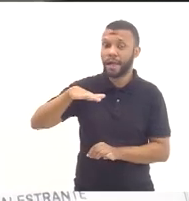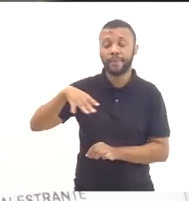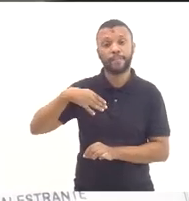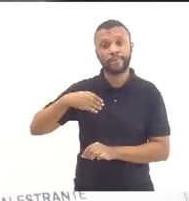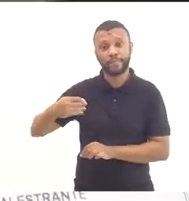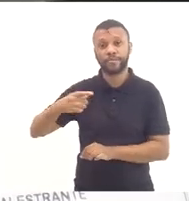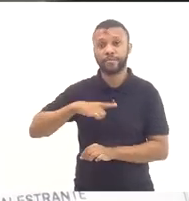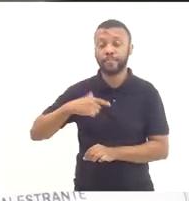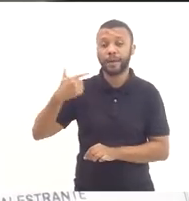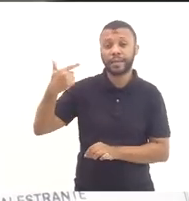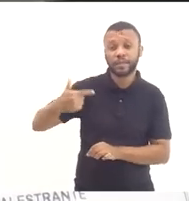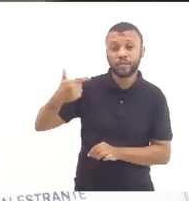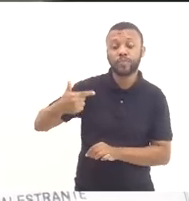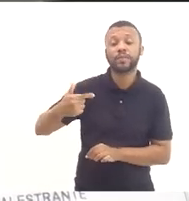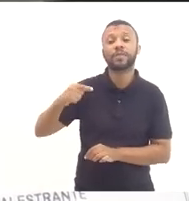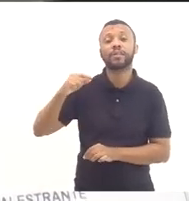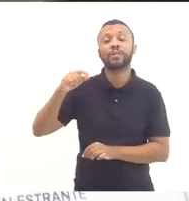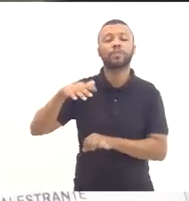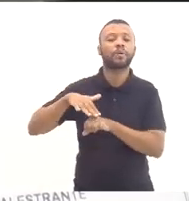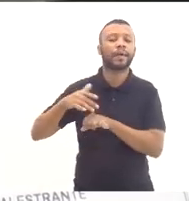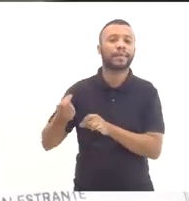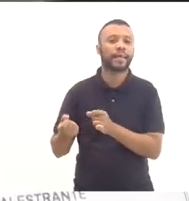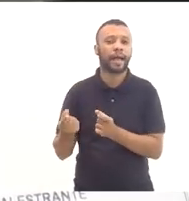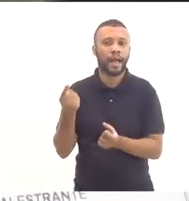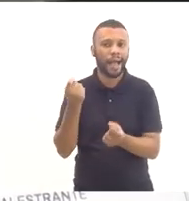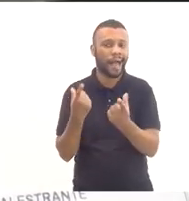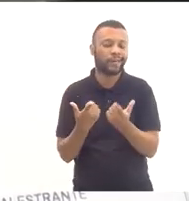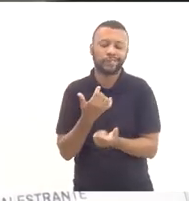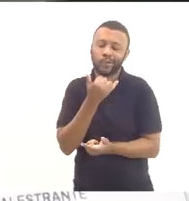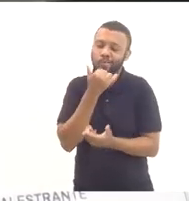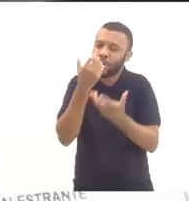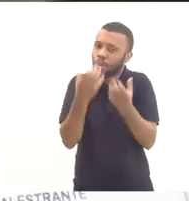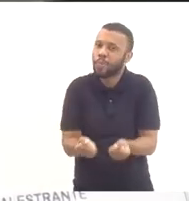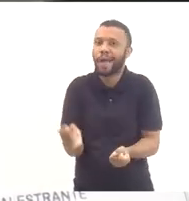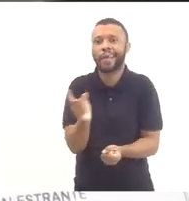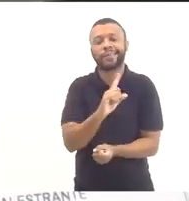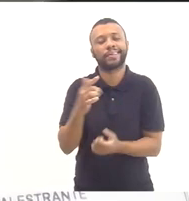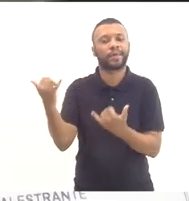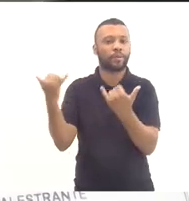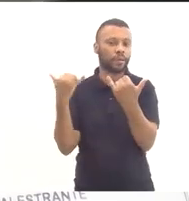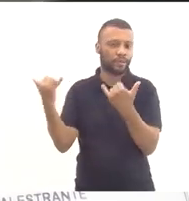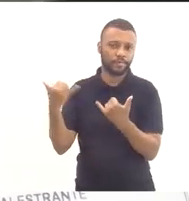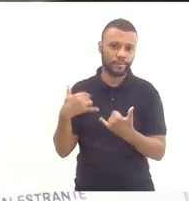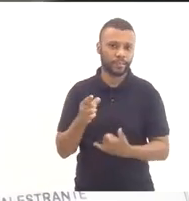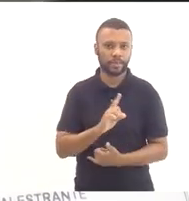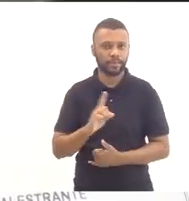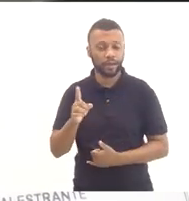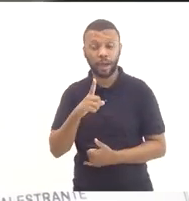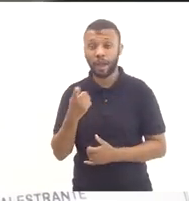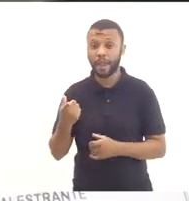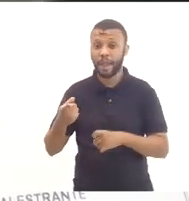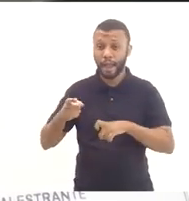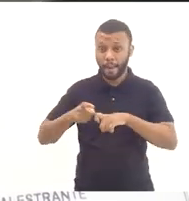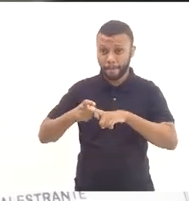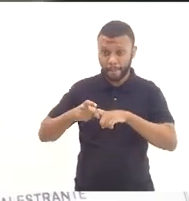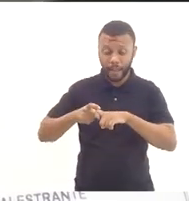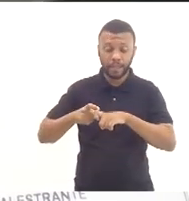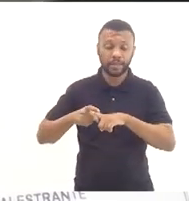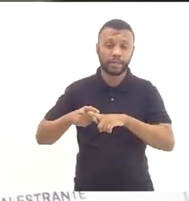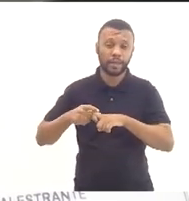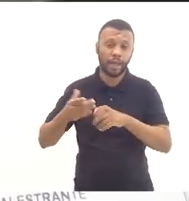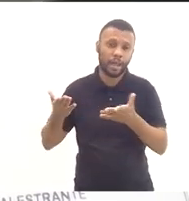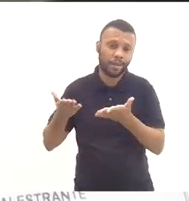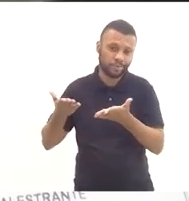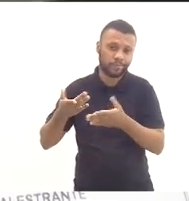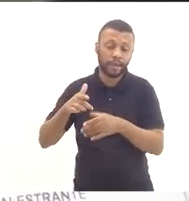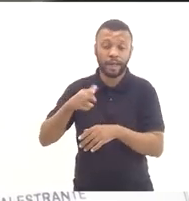disse que o meu filho é a segunda doença Rara e eu não me conformei com essa informação e a pediatra do meu filho atual né